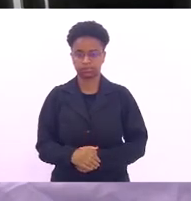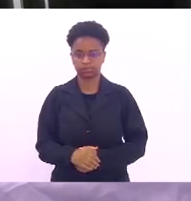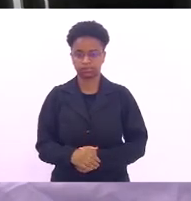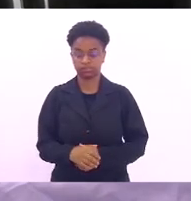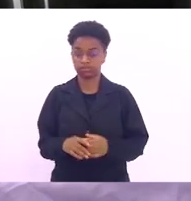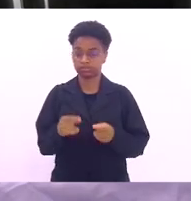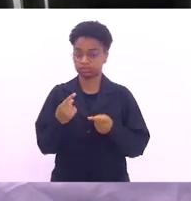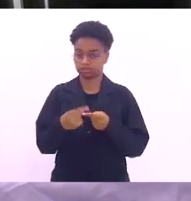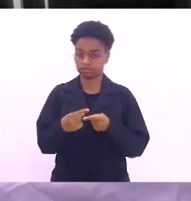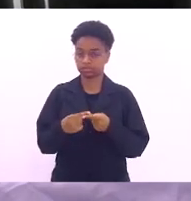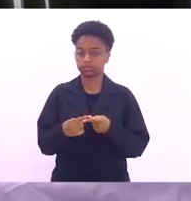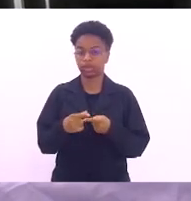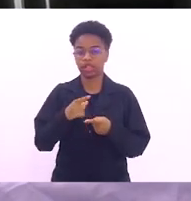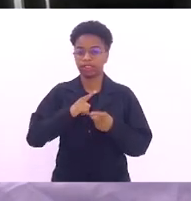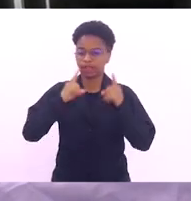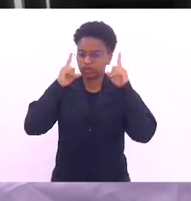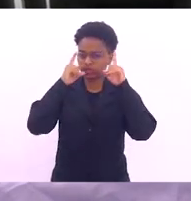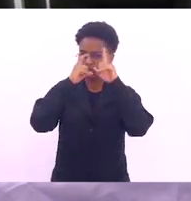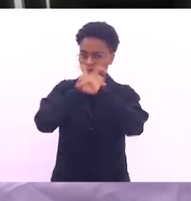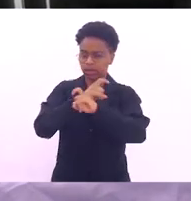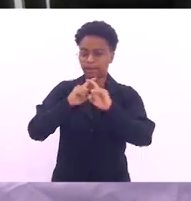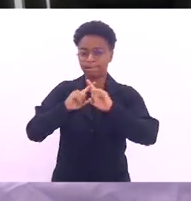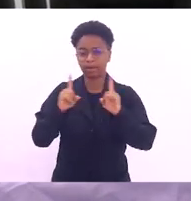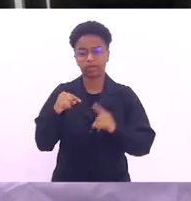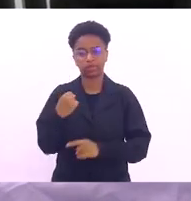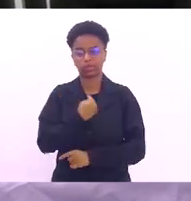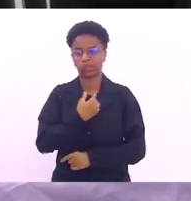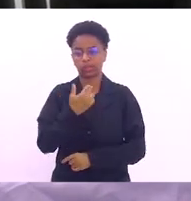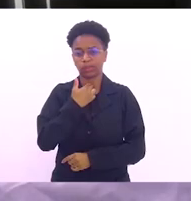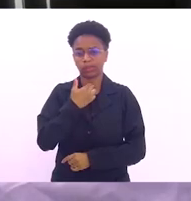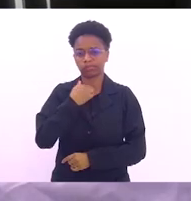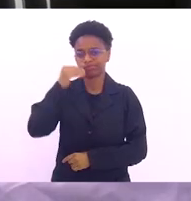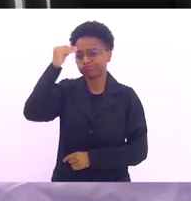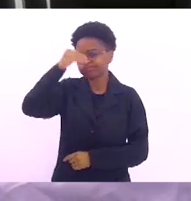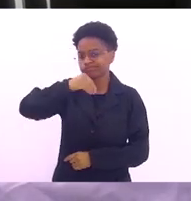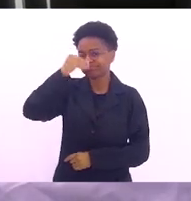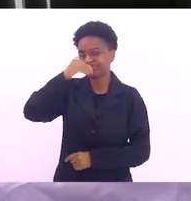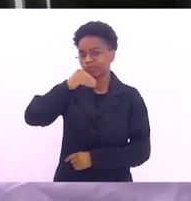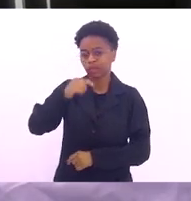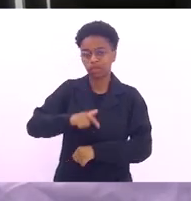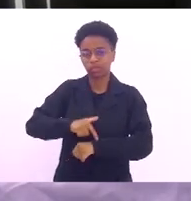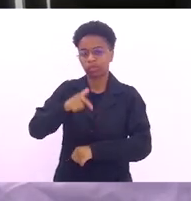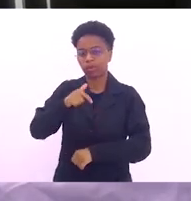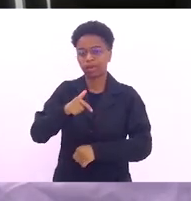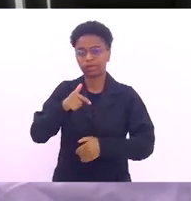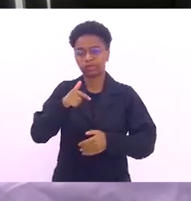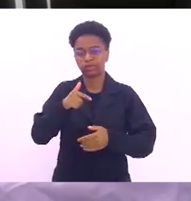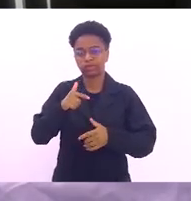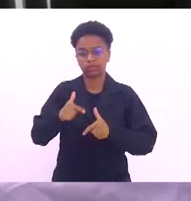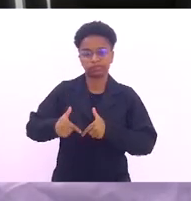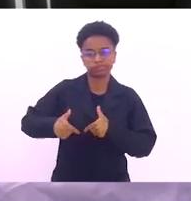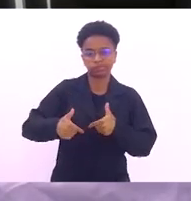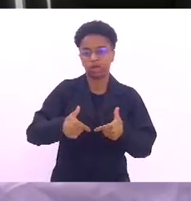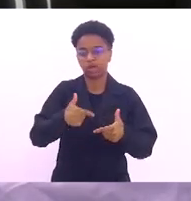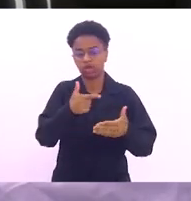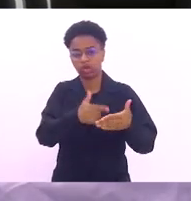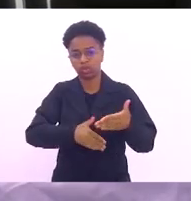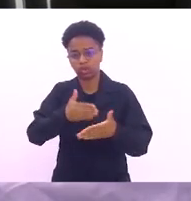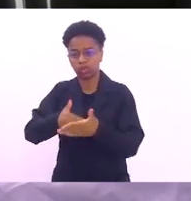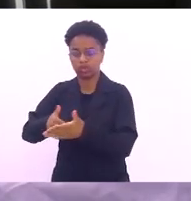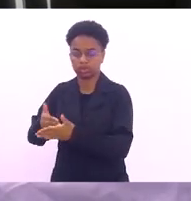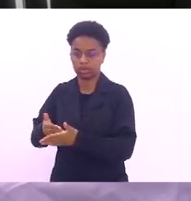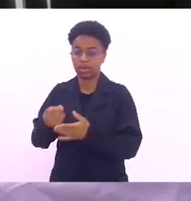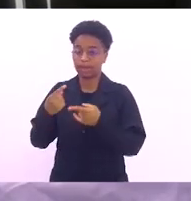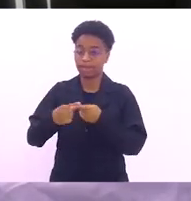das dificuldades nós não podemos esmorecer diante as lutas a mulher é oprimida